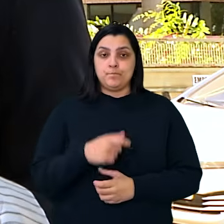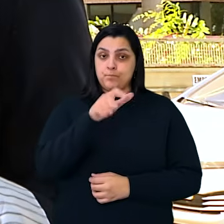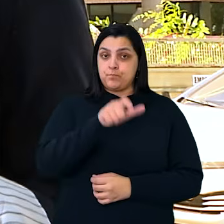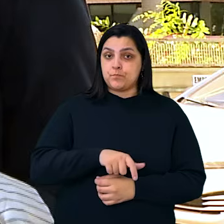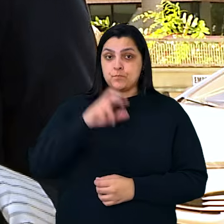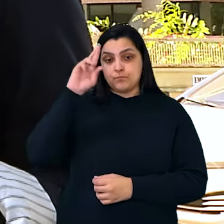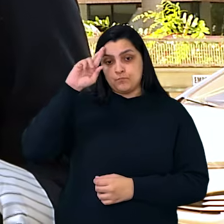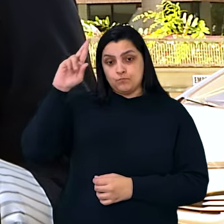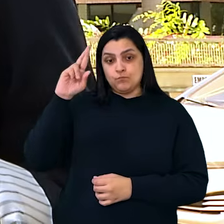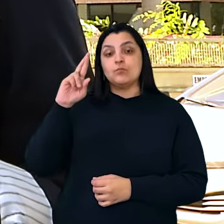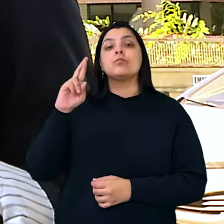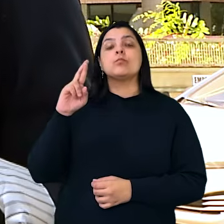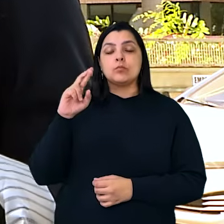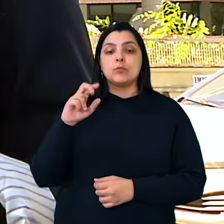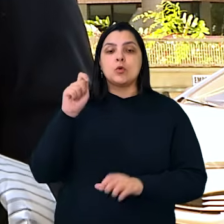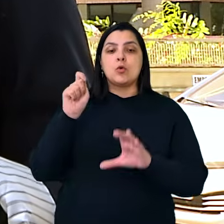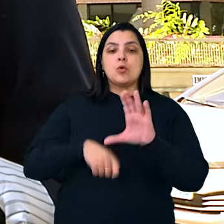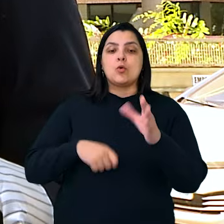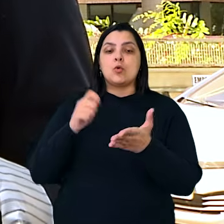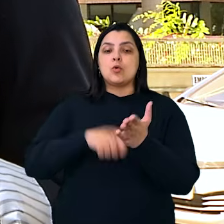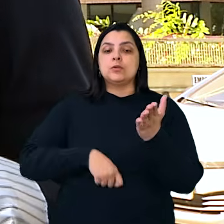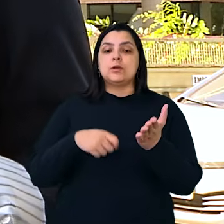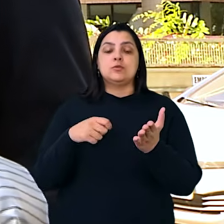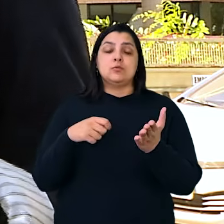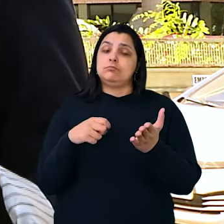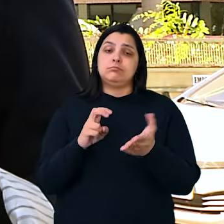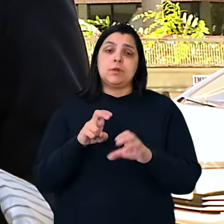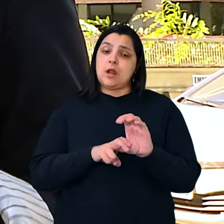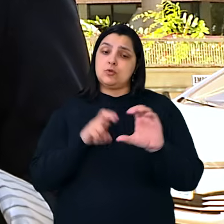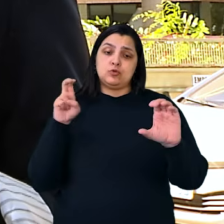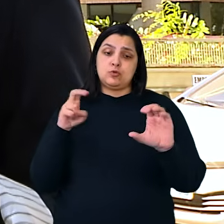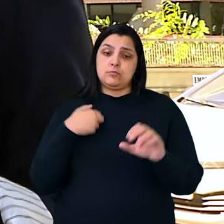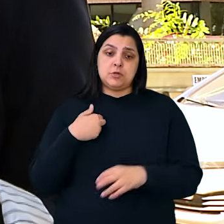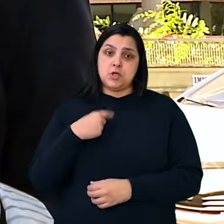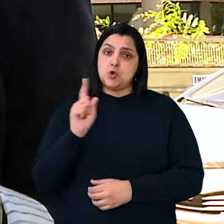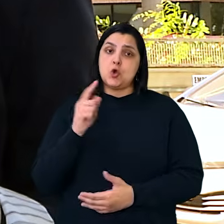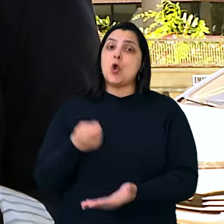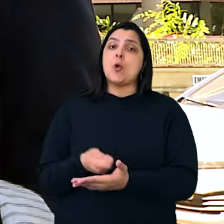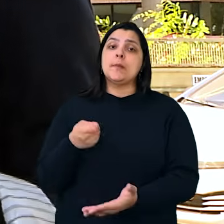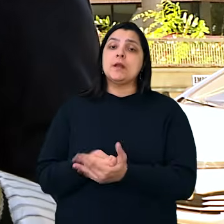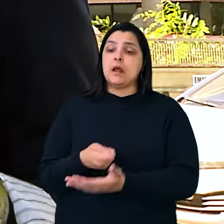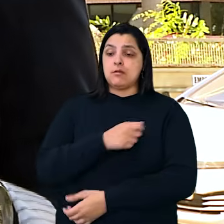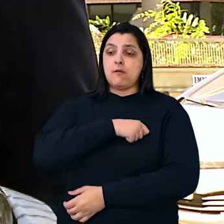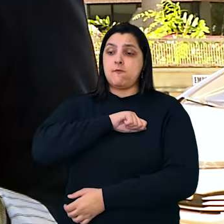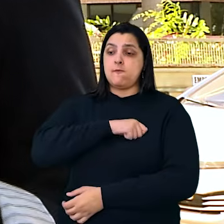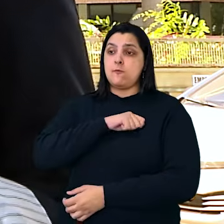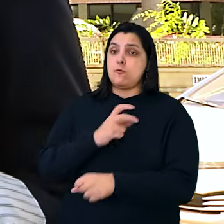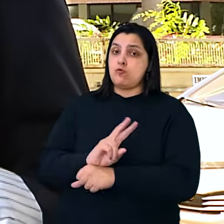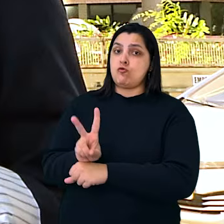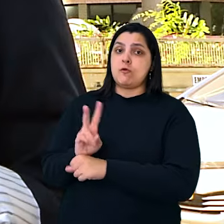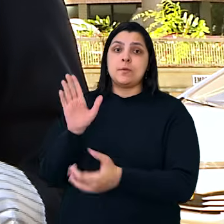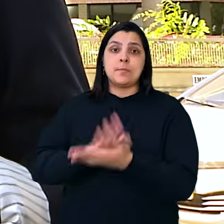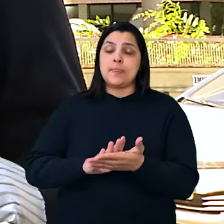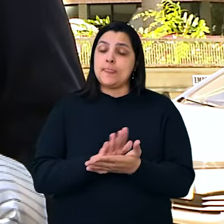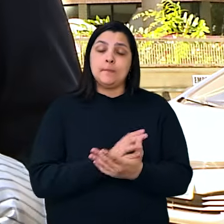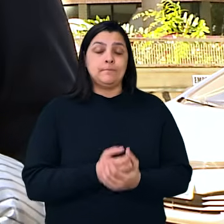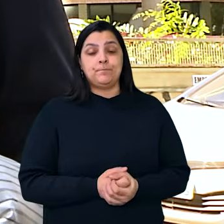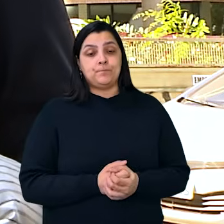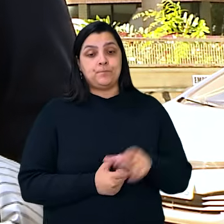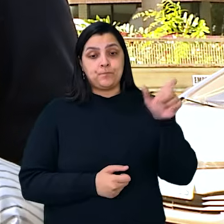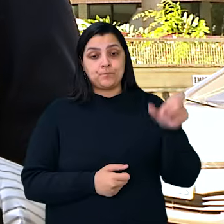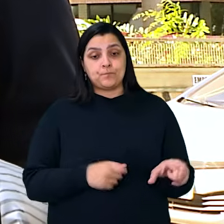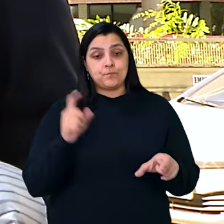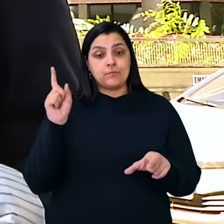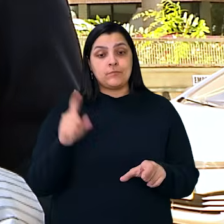disse ainda que o contratou como autônomo e que não tinha o dever de fiscalizar ou fornecer os EPIs. Segundo